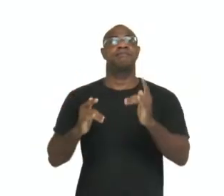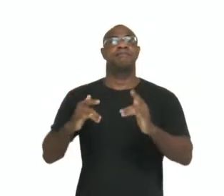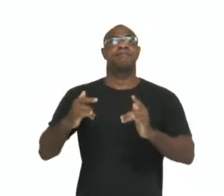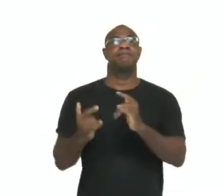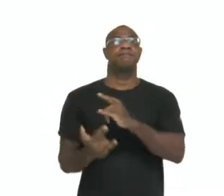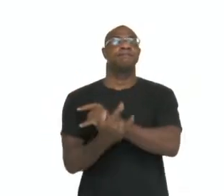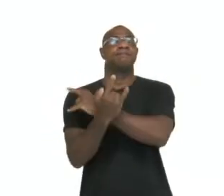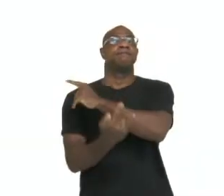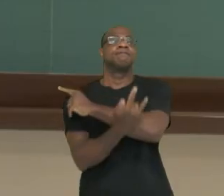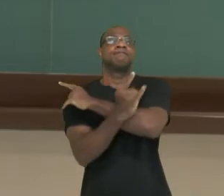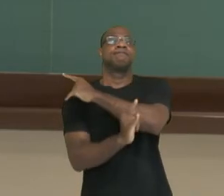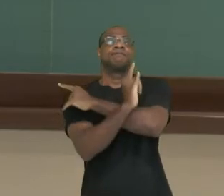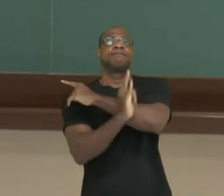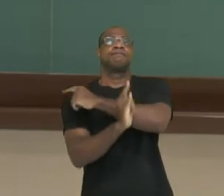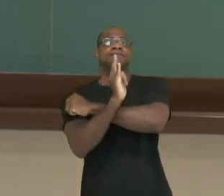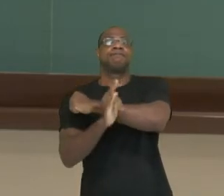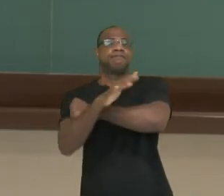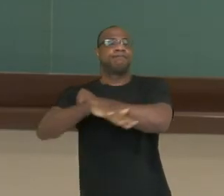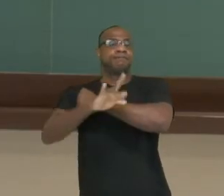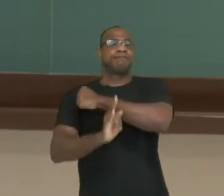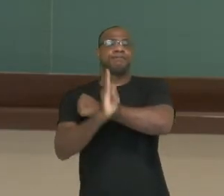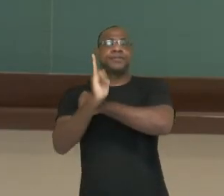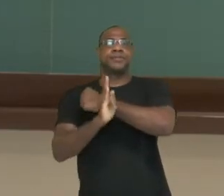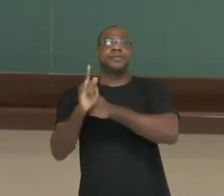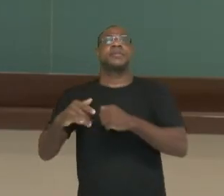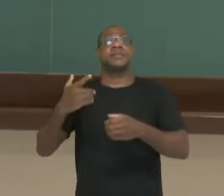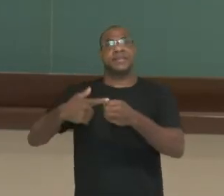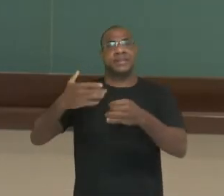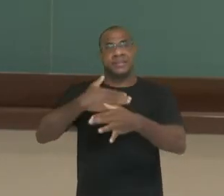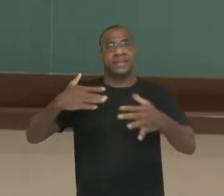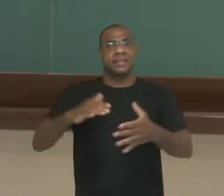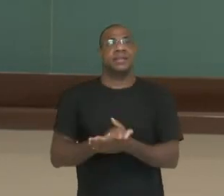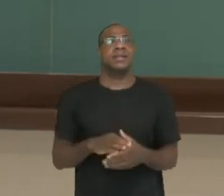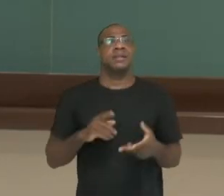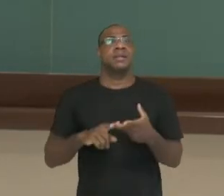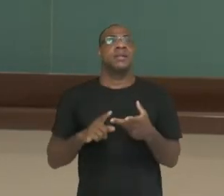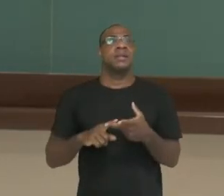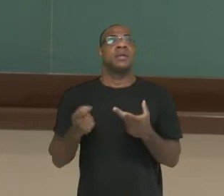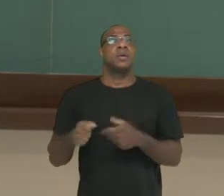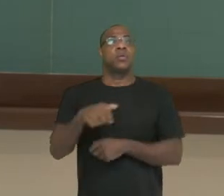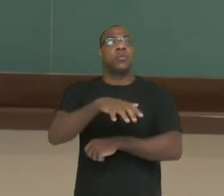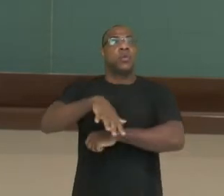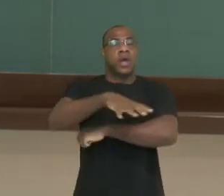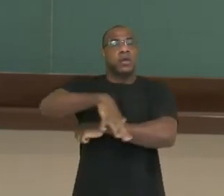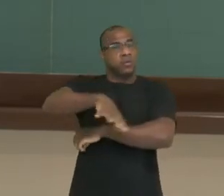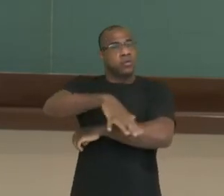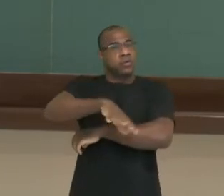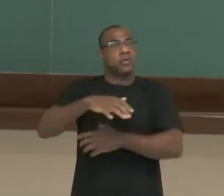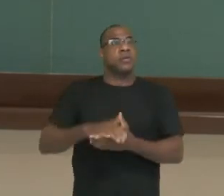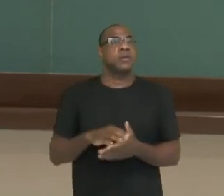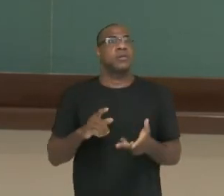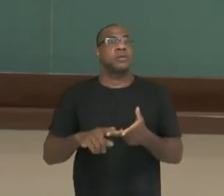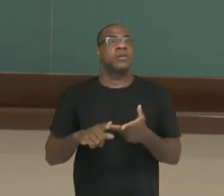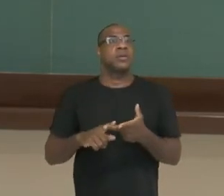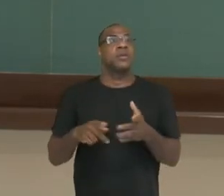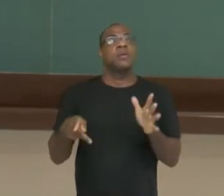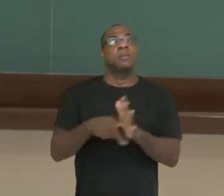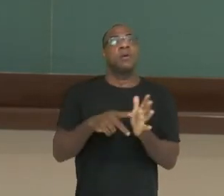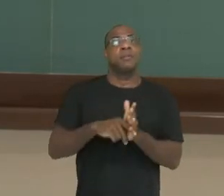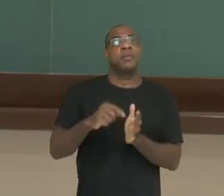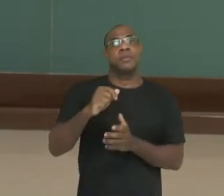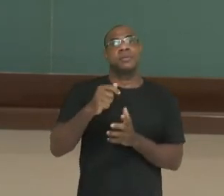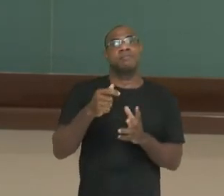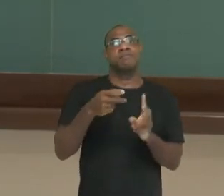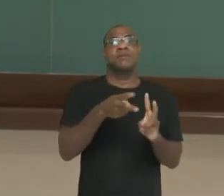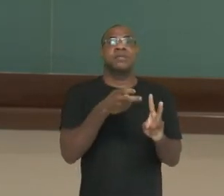o próprio nome diz, ambientado nas cidades, o regionalista, o indianista,